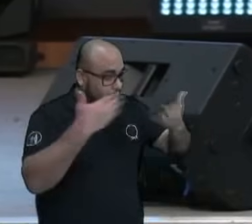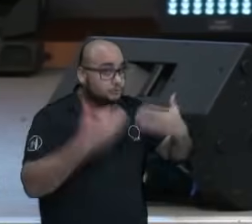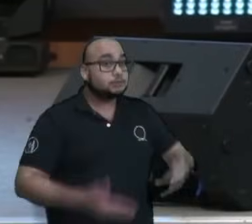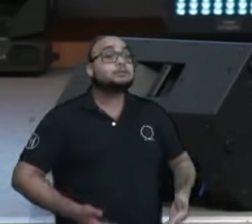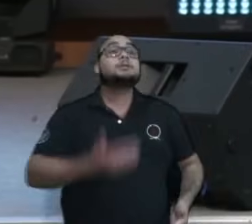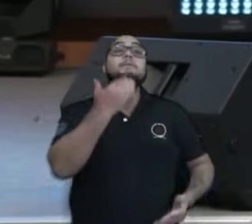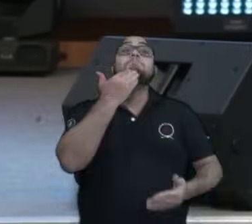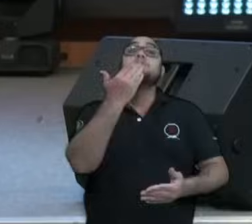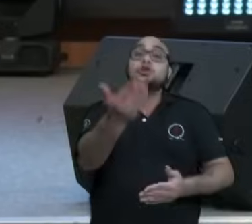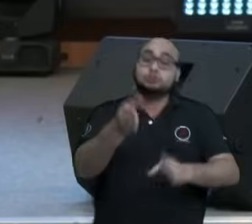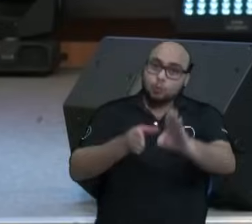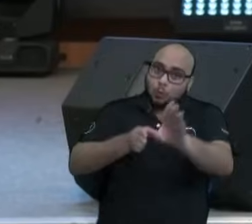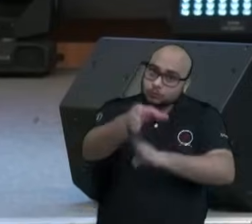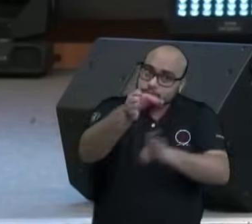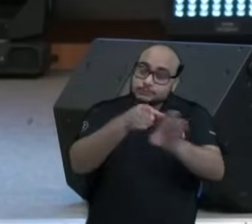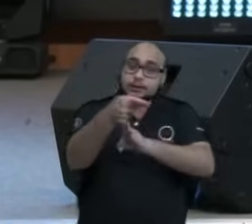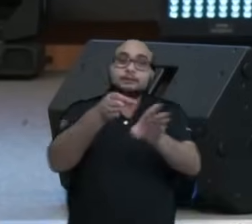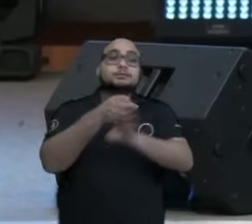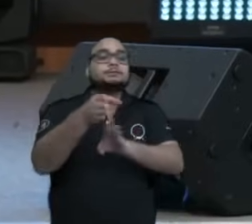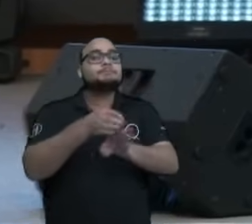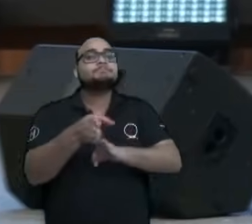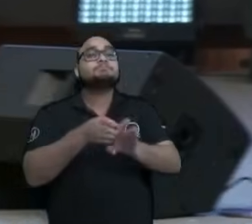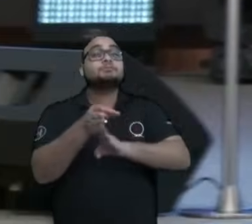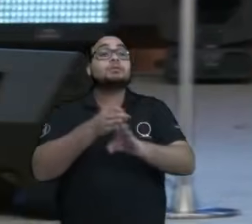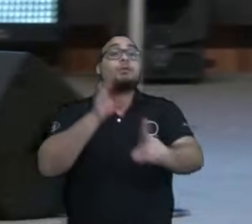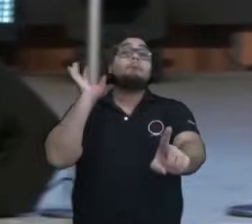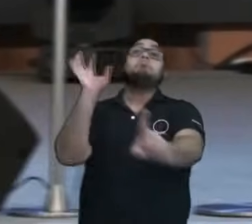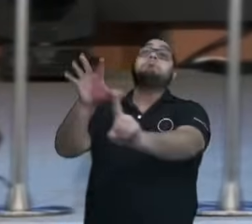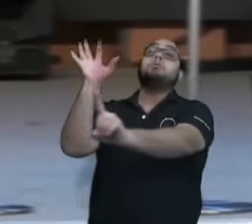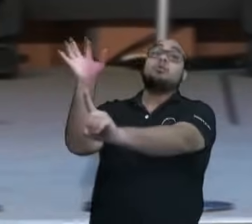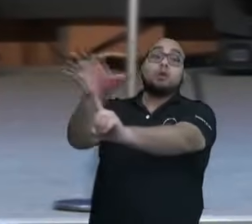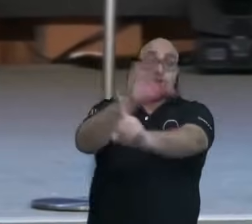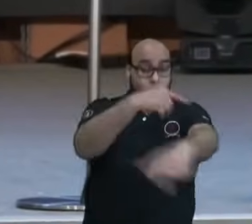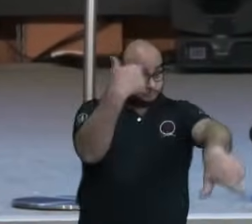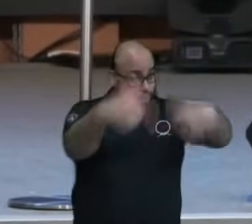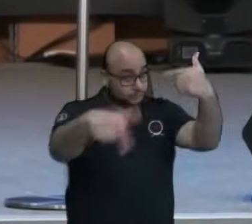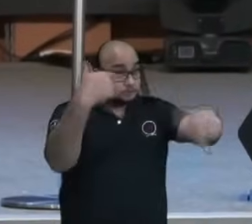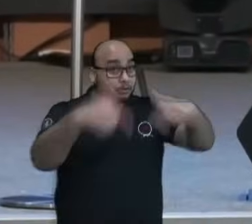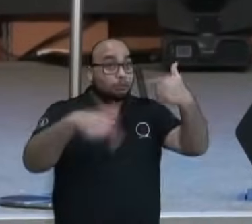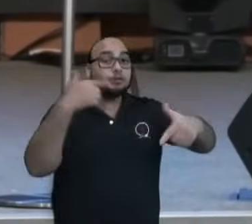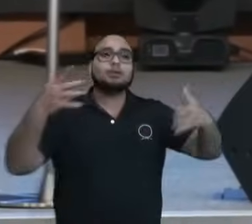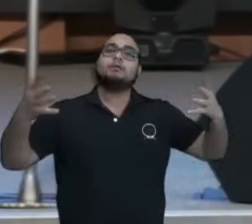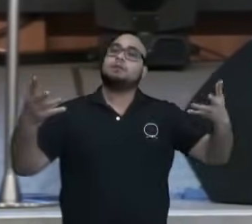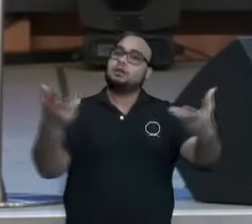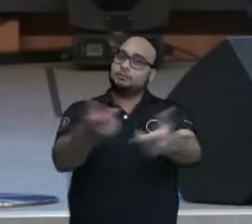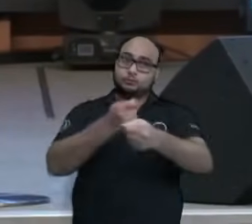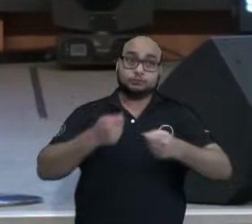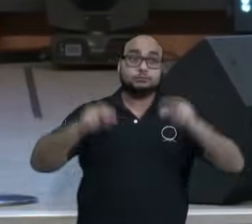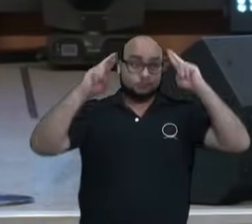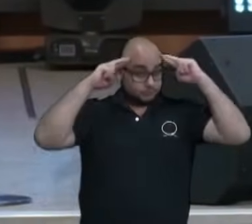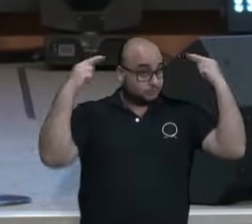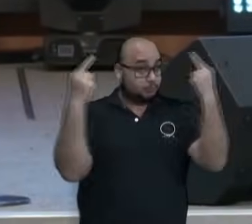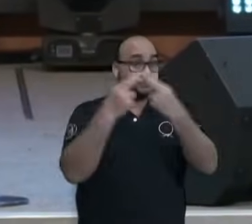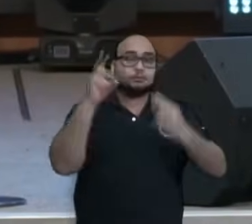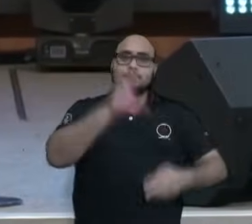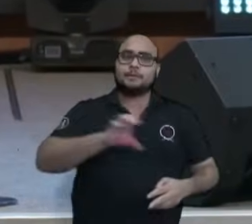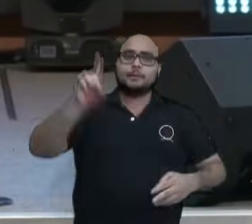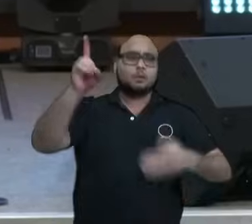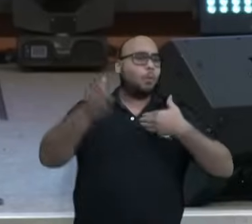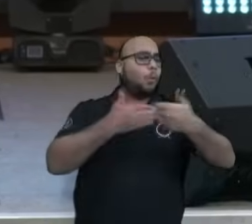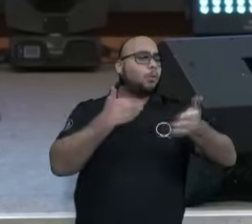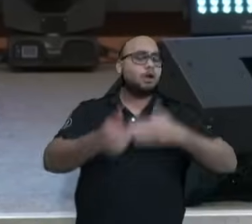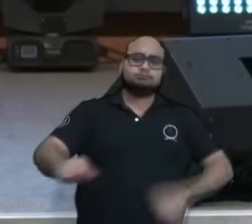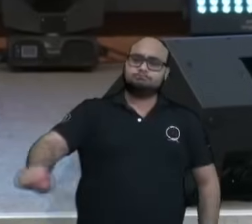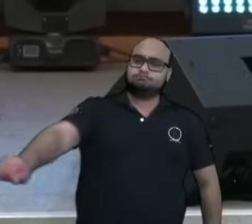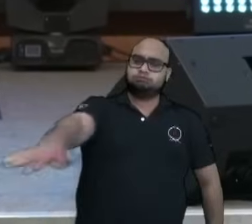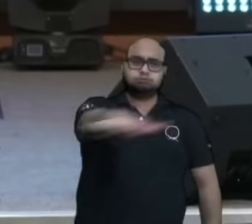Espetacular nessa área eu creio que o reino de Deus tem que ser estabelecido em tudo que é área nas ciências na economia no empresariado na